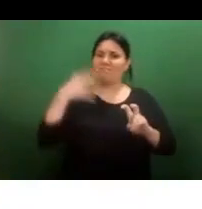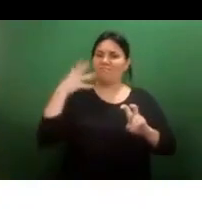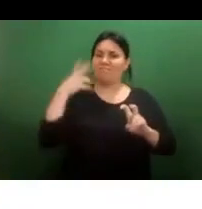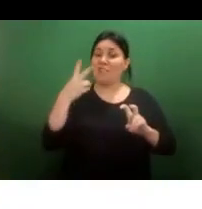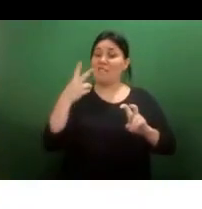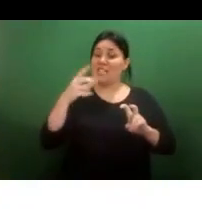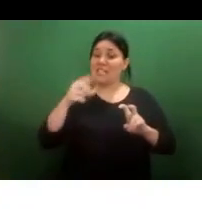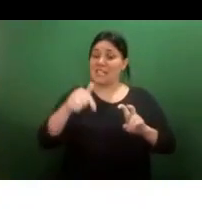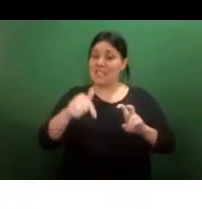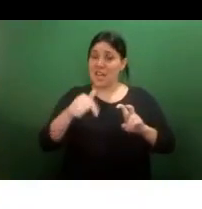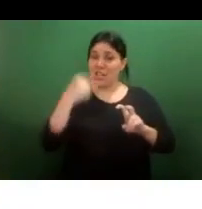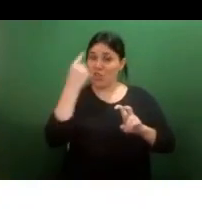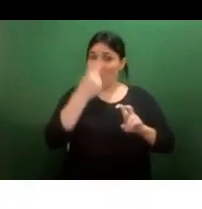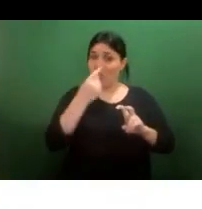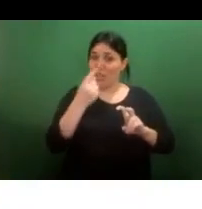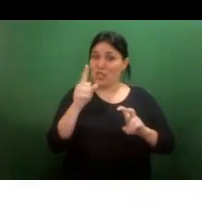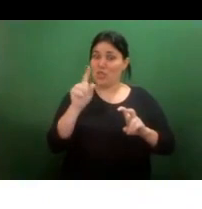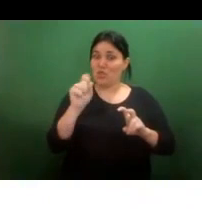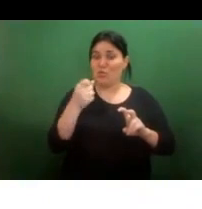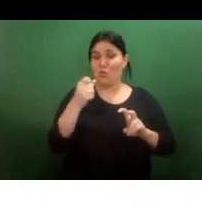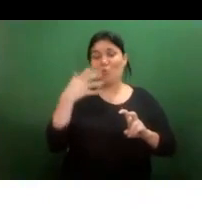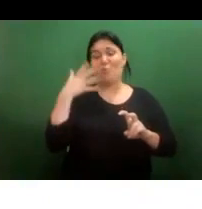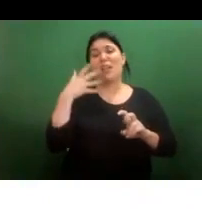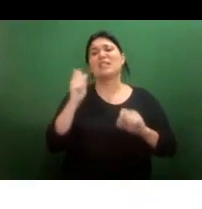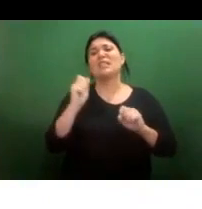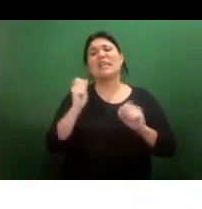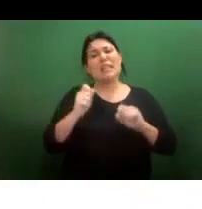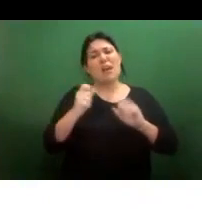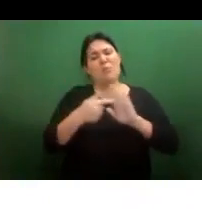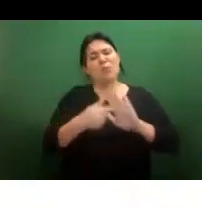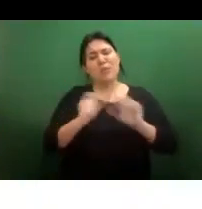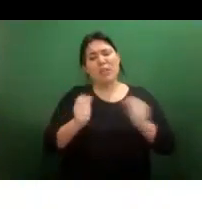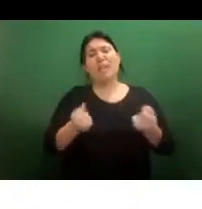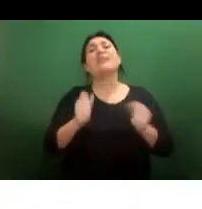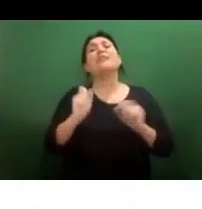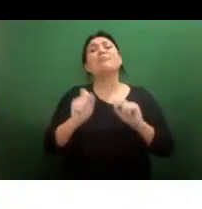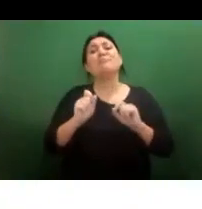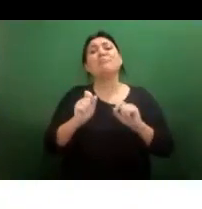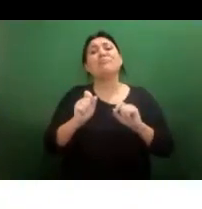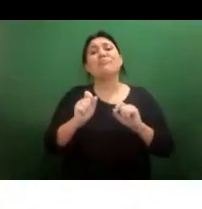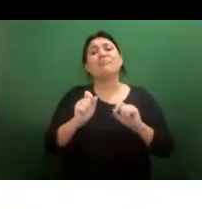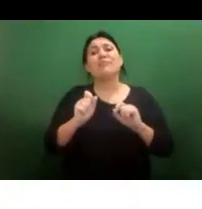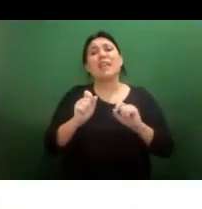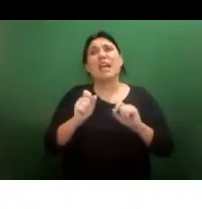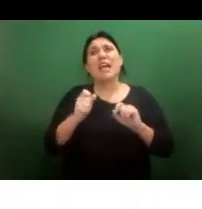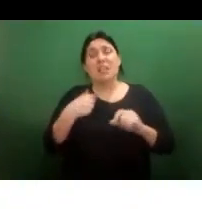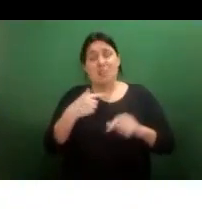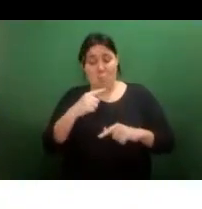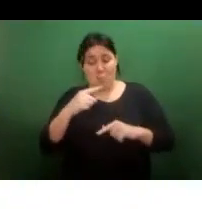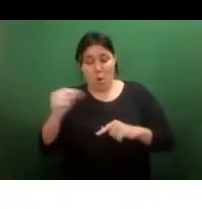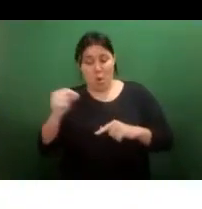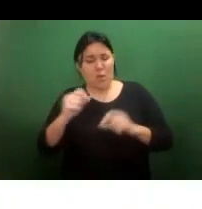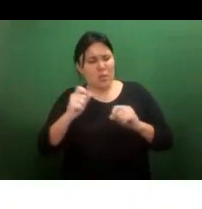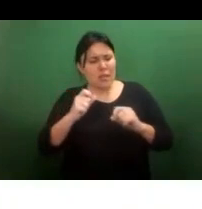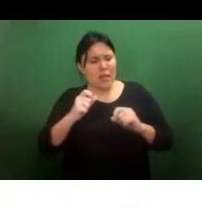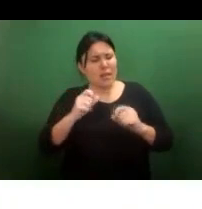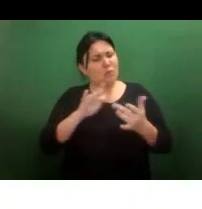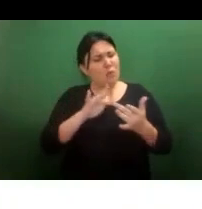18 palestras depois, e ficou evidente que não podemos sair das palestras com os novos amigos que conhecemos no